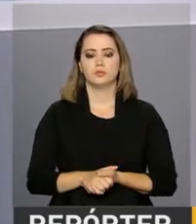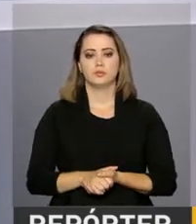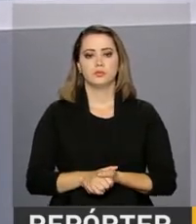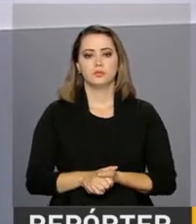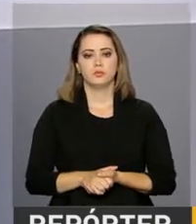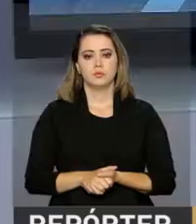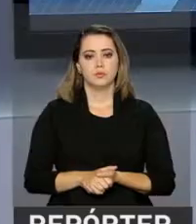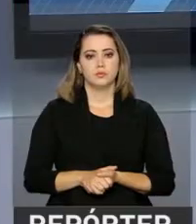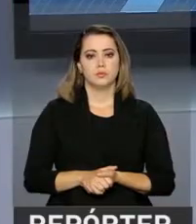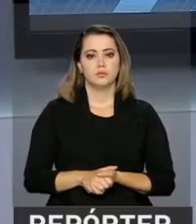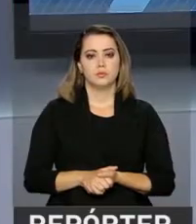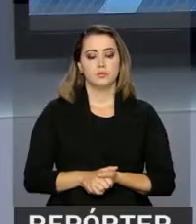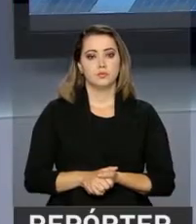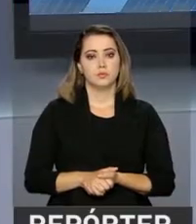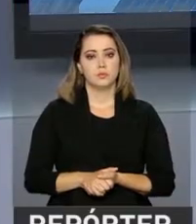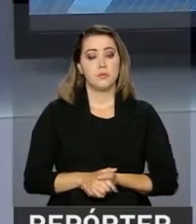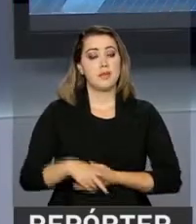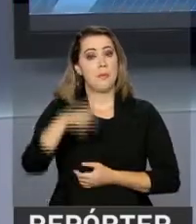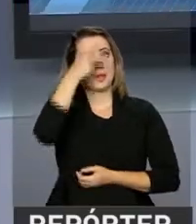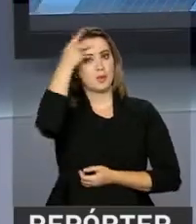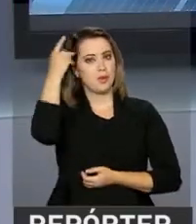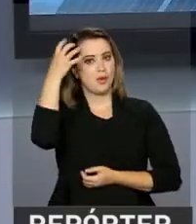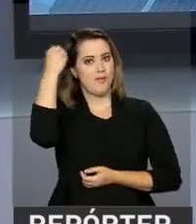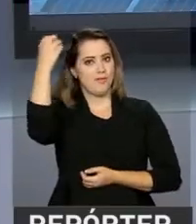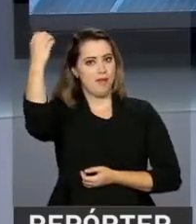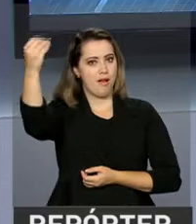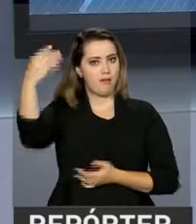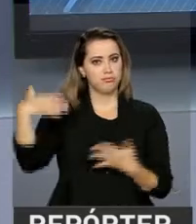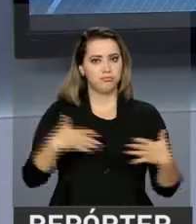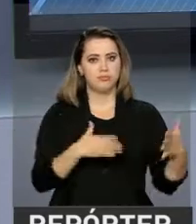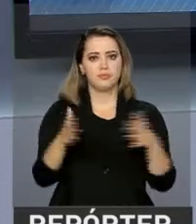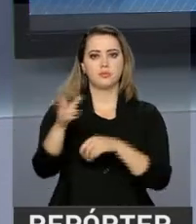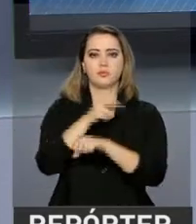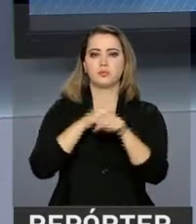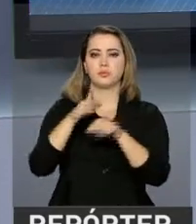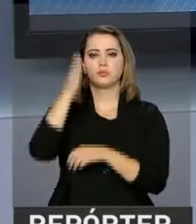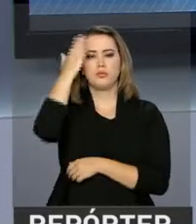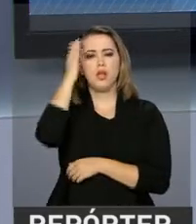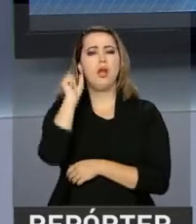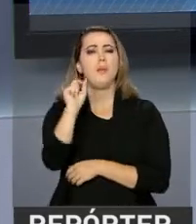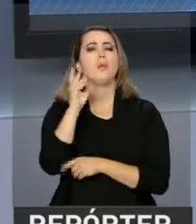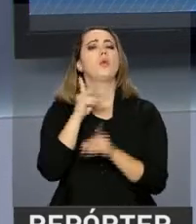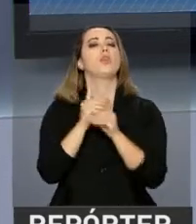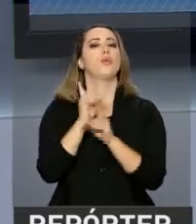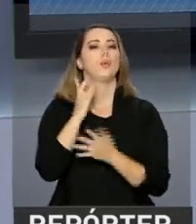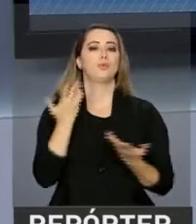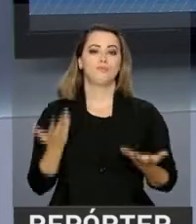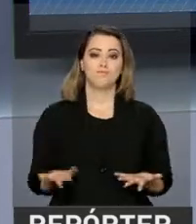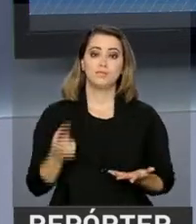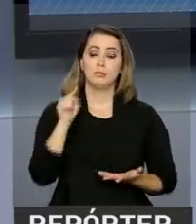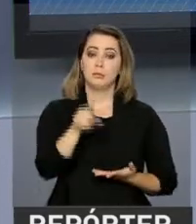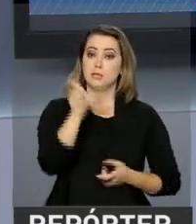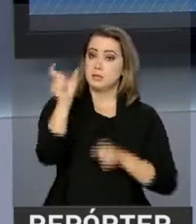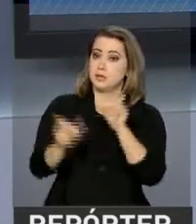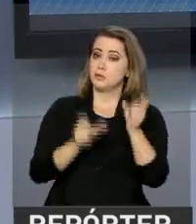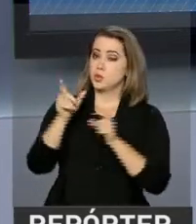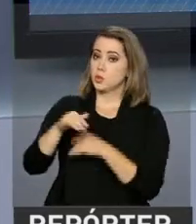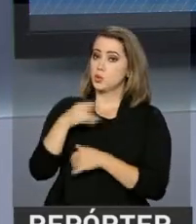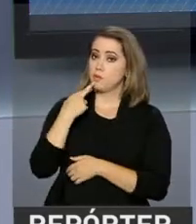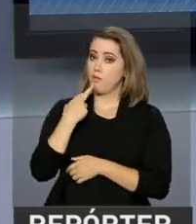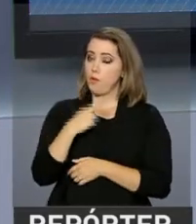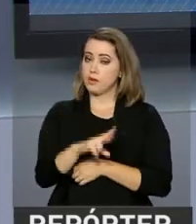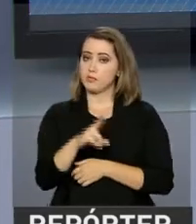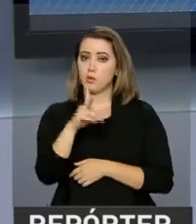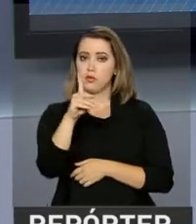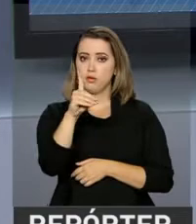maismedicos.gov.br. Quem viaja muito pelas estradas do país sabe bem o que encontra pelo caminho. E são essas pessoas que vão dizer ao